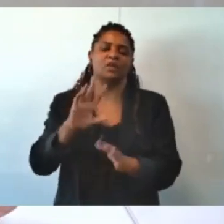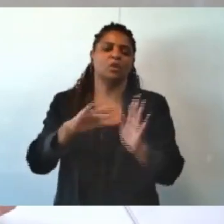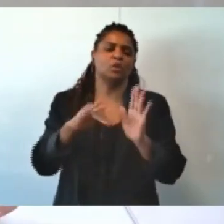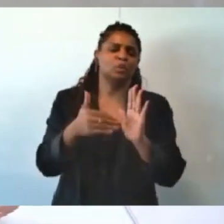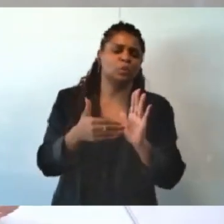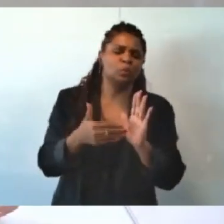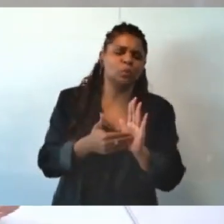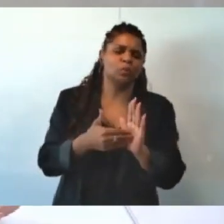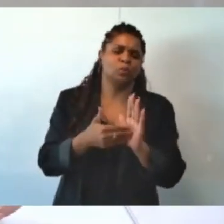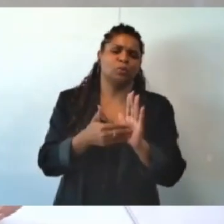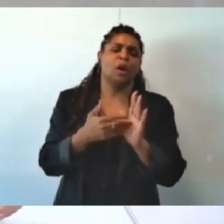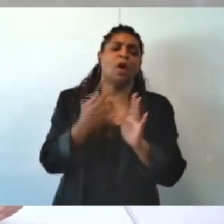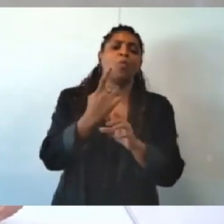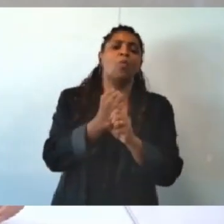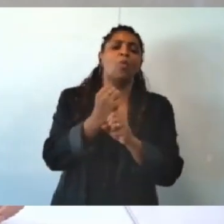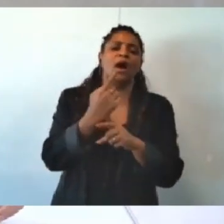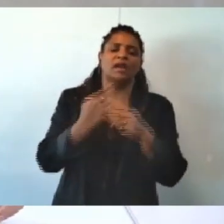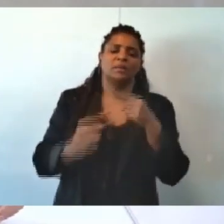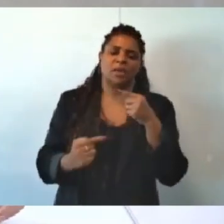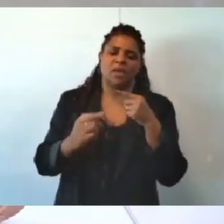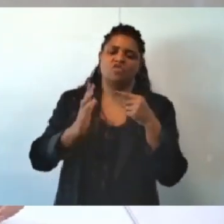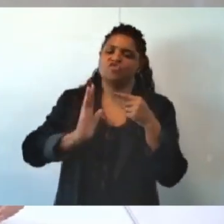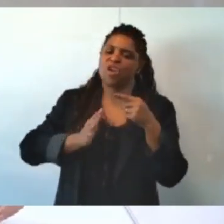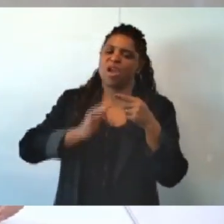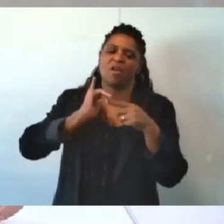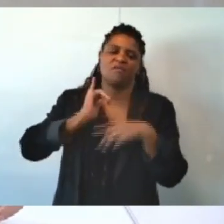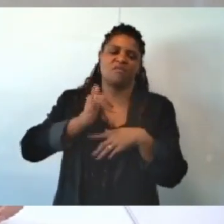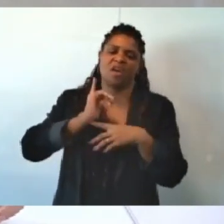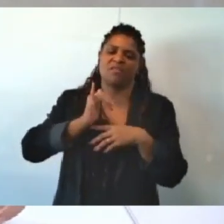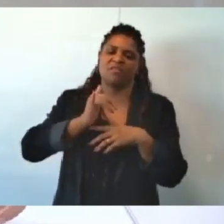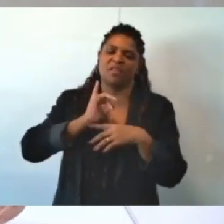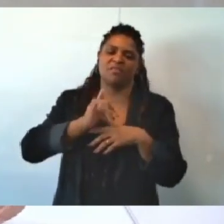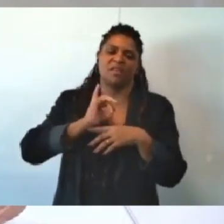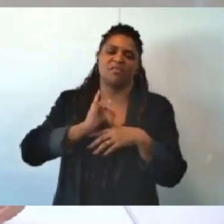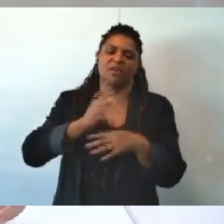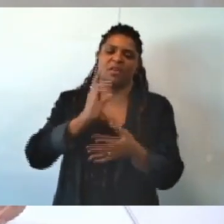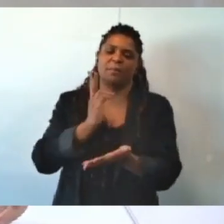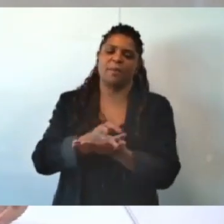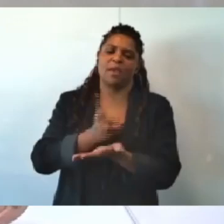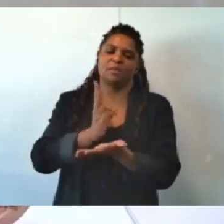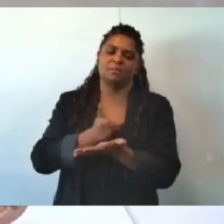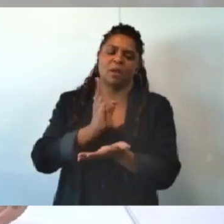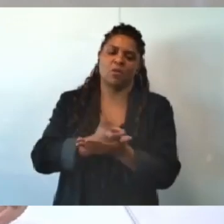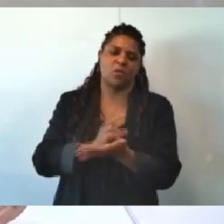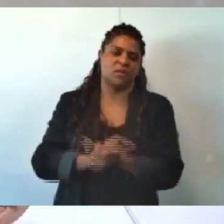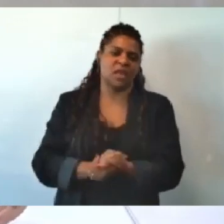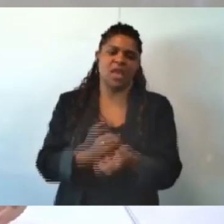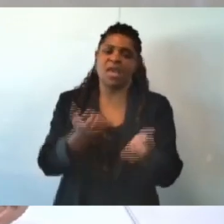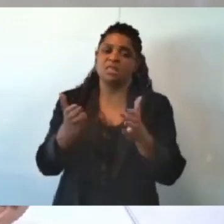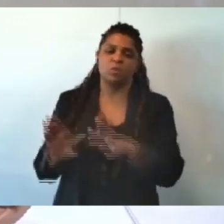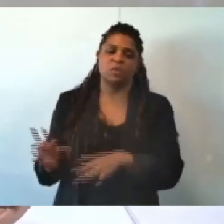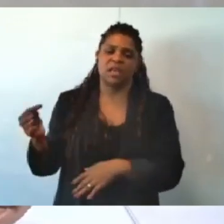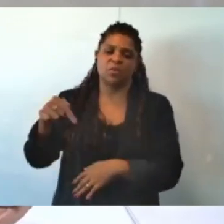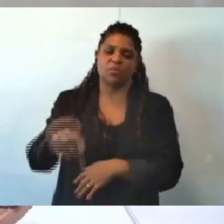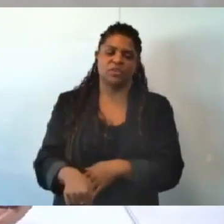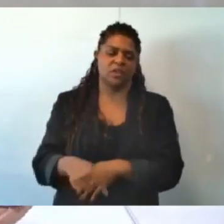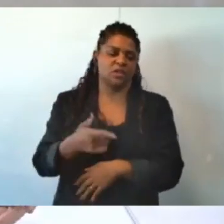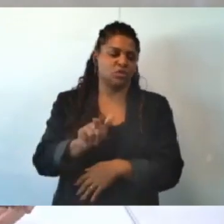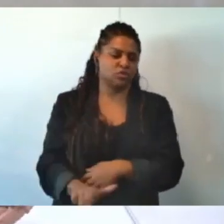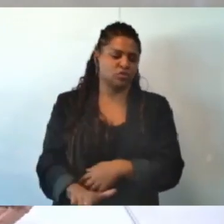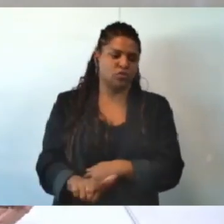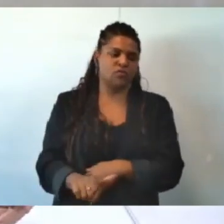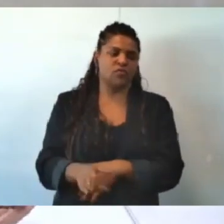não quiseram vir pessoalmente numa audiência pública ouvir novamente tudo que nós estamos colocando há tanto